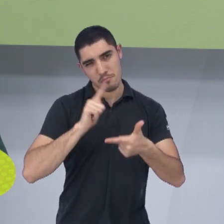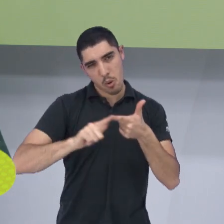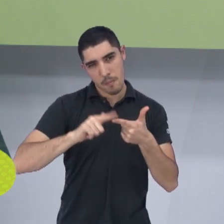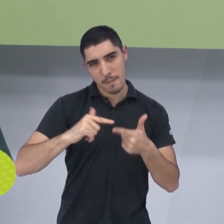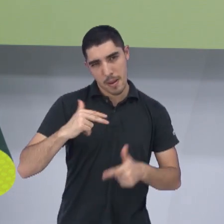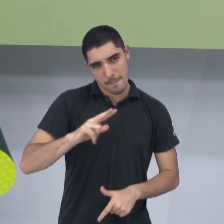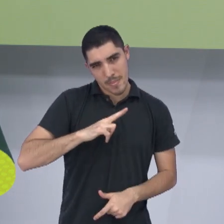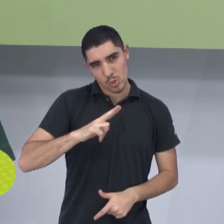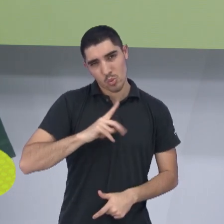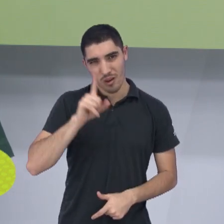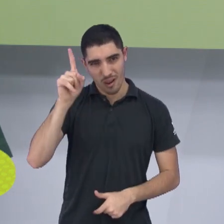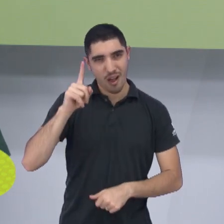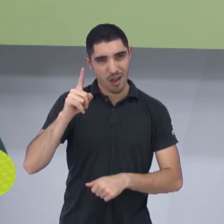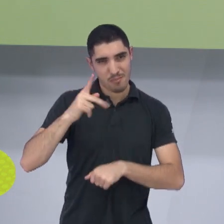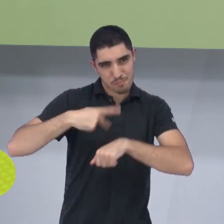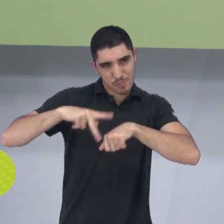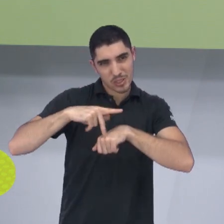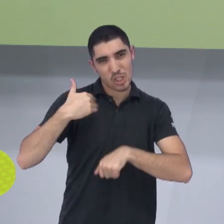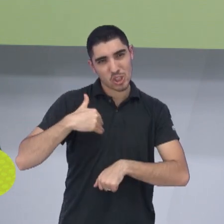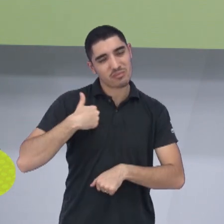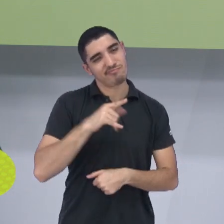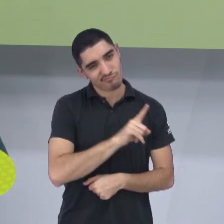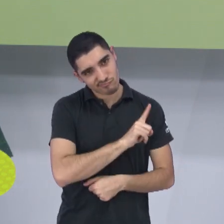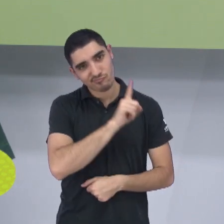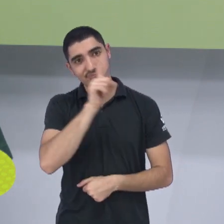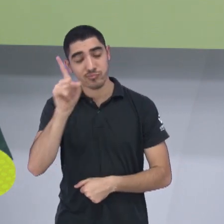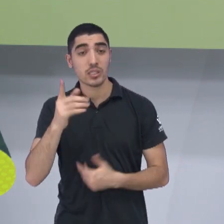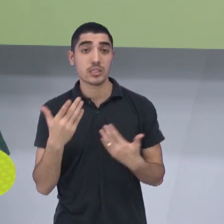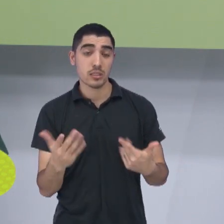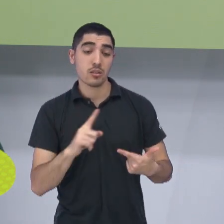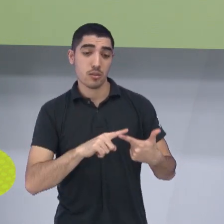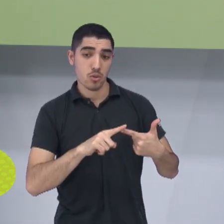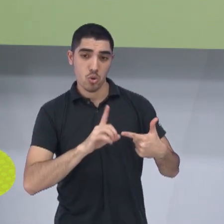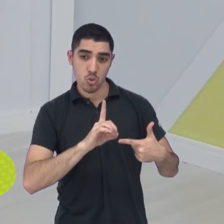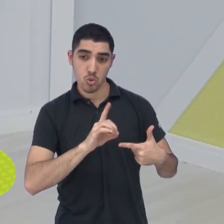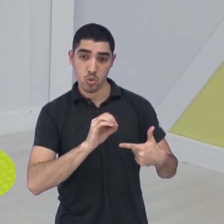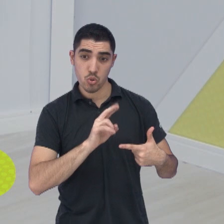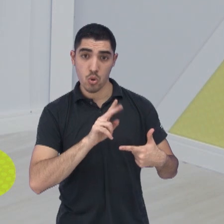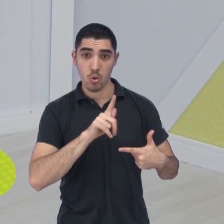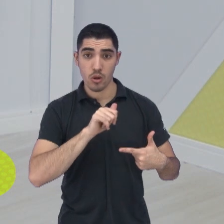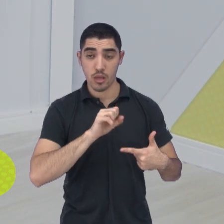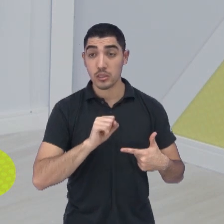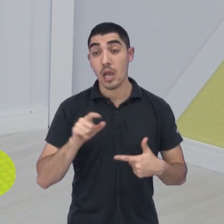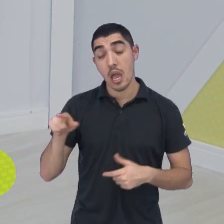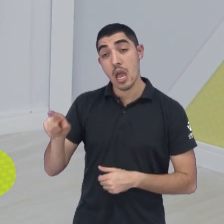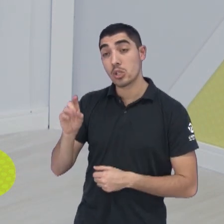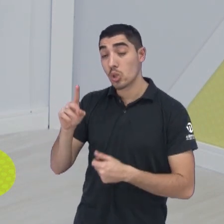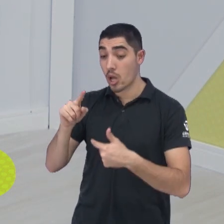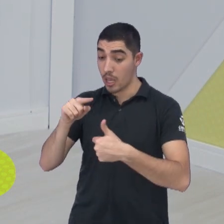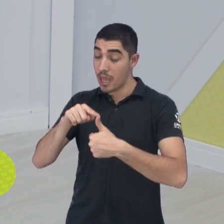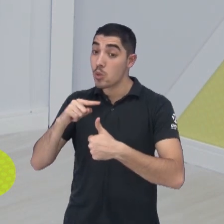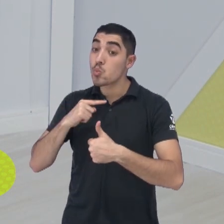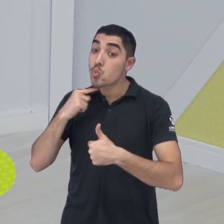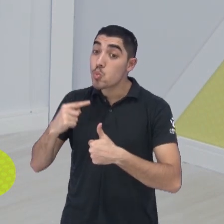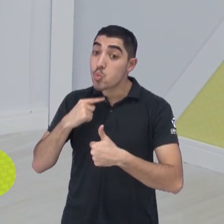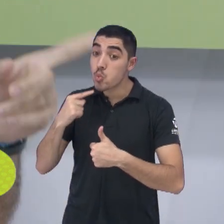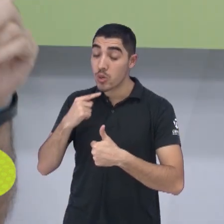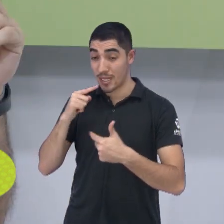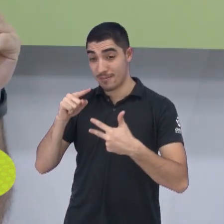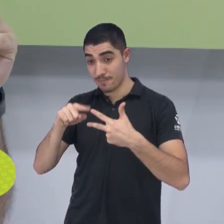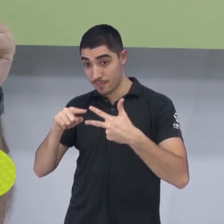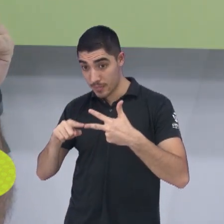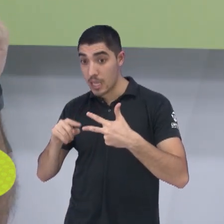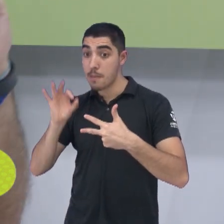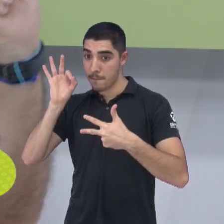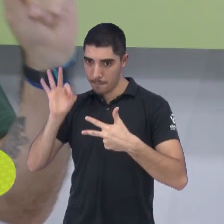problemas particulares e é um grande desfalque, né? O Douglas dos Santos também. Ele é dúvida, o Franco Vieto é dúvida. O desfalque são os dois. O Leal